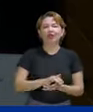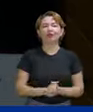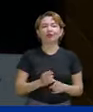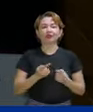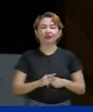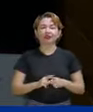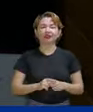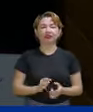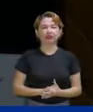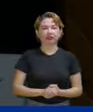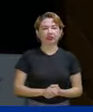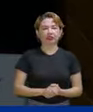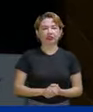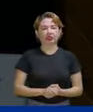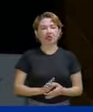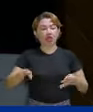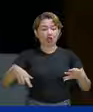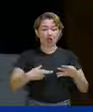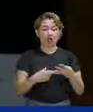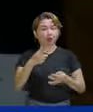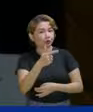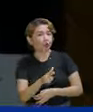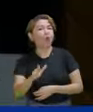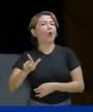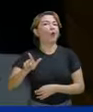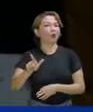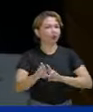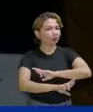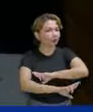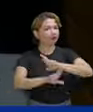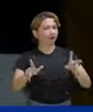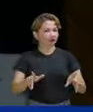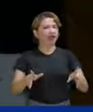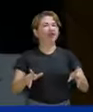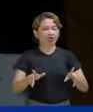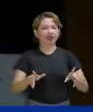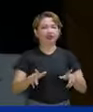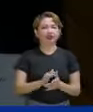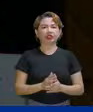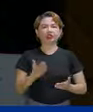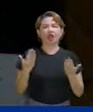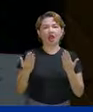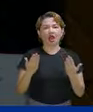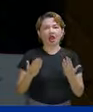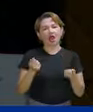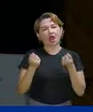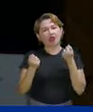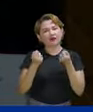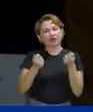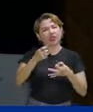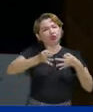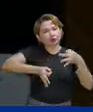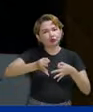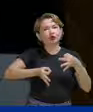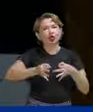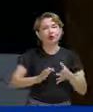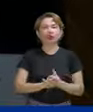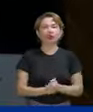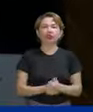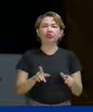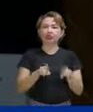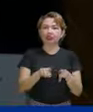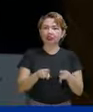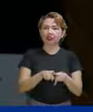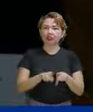outro recurso para tanto, e que a embargante pretende reavaliar aspectos já analisados no julgamento.